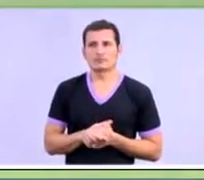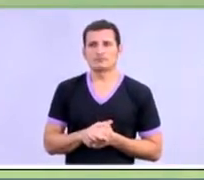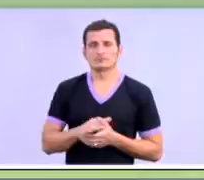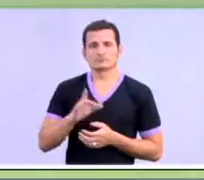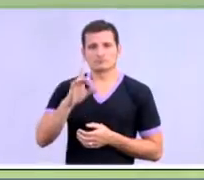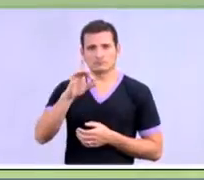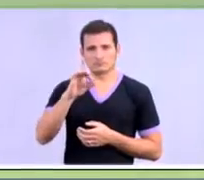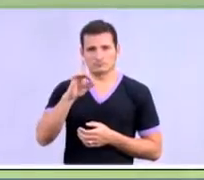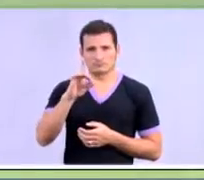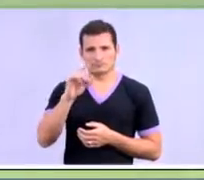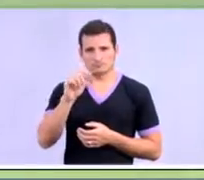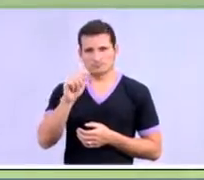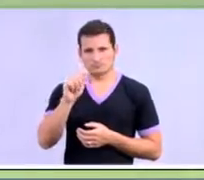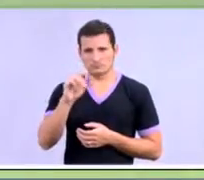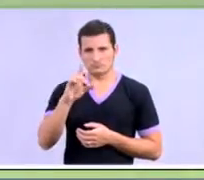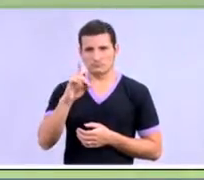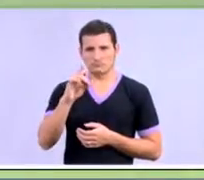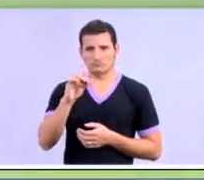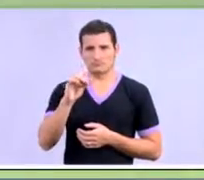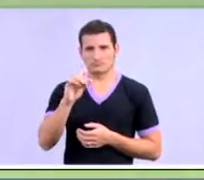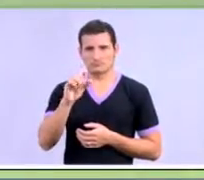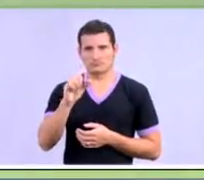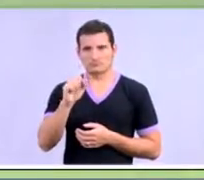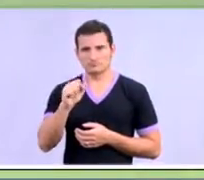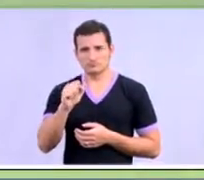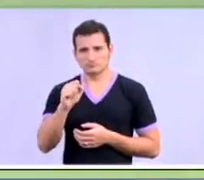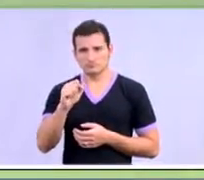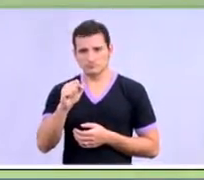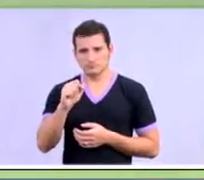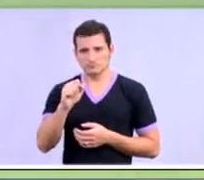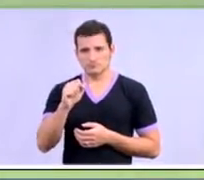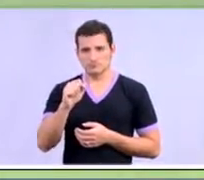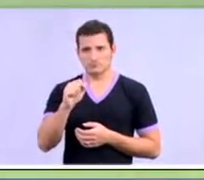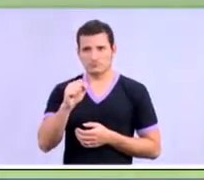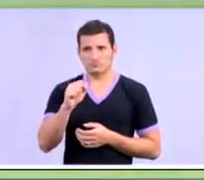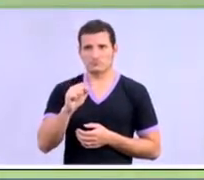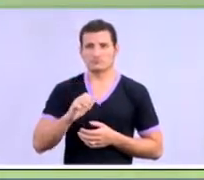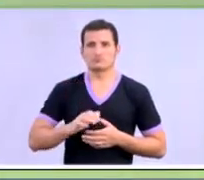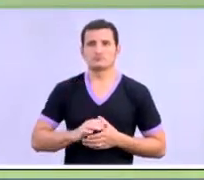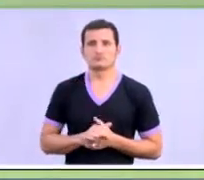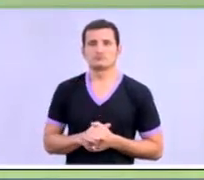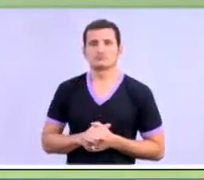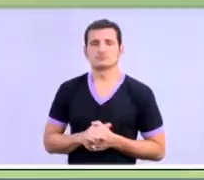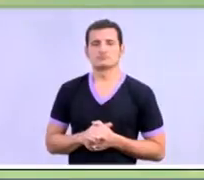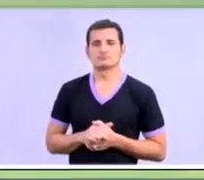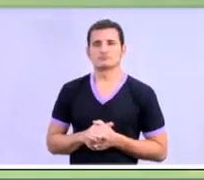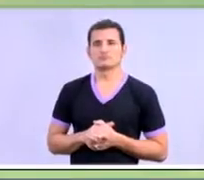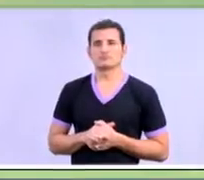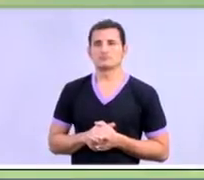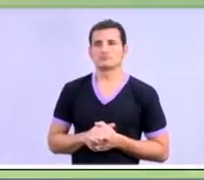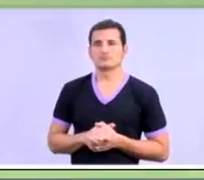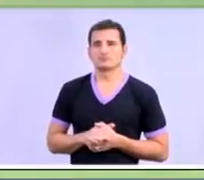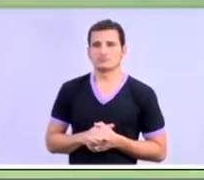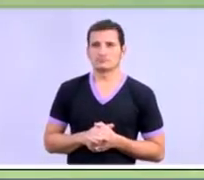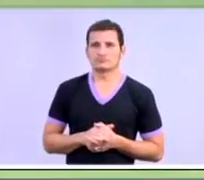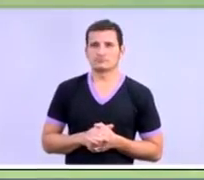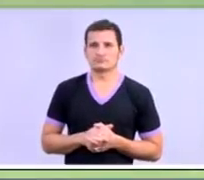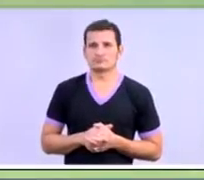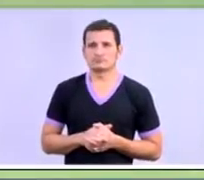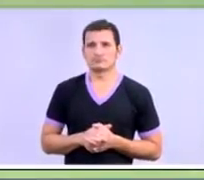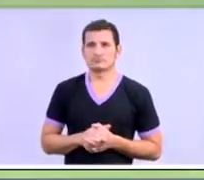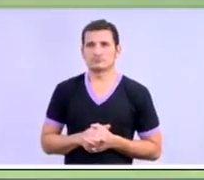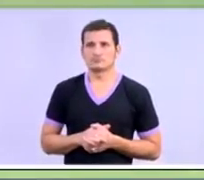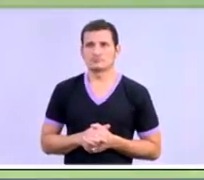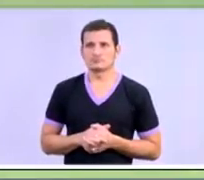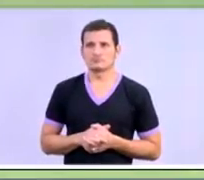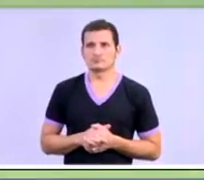transmitidos, né, para a camada física e depois subindo lá para a camada de rede. O endereçamento, né,